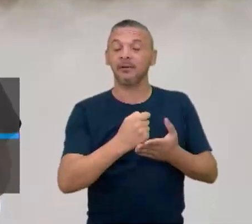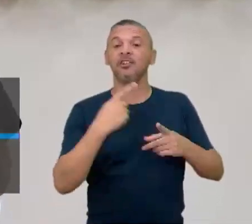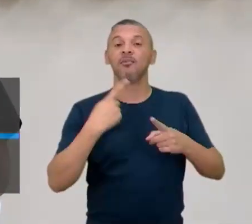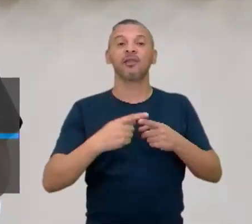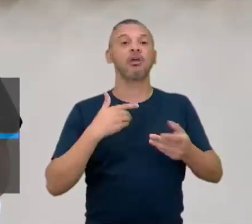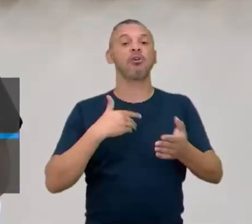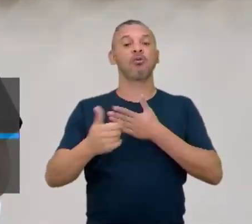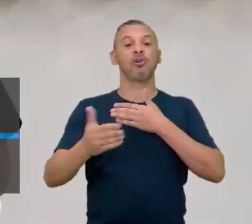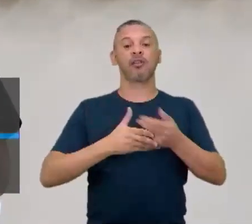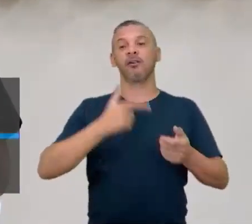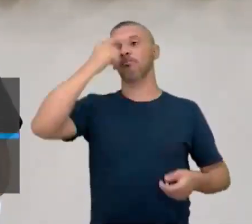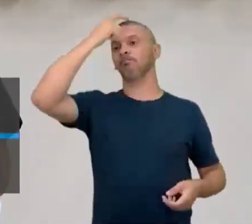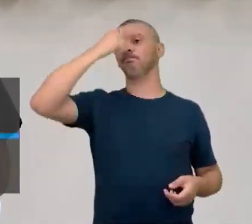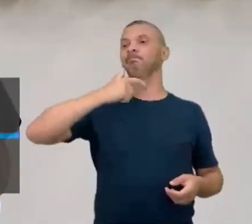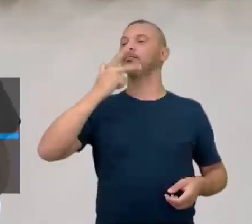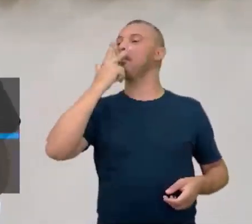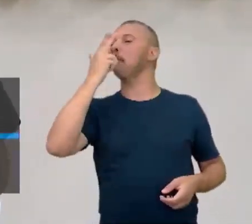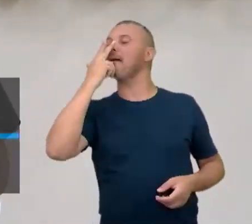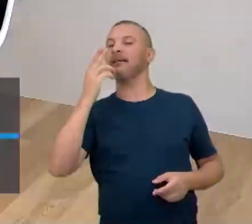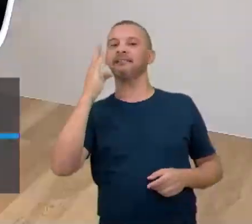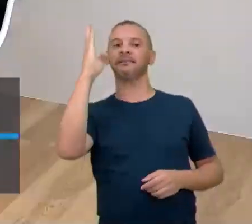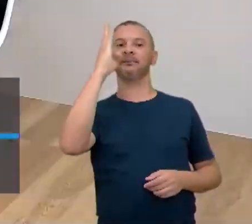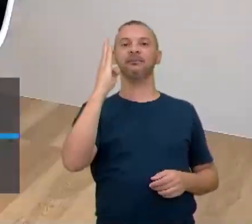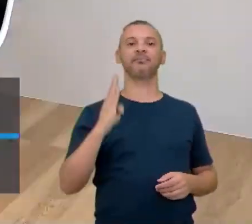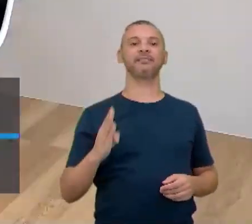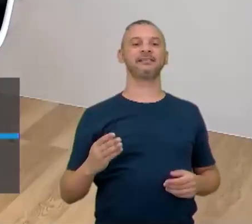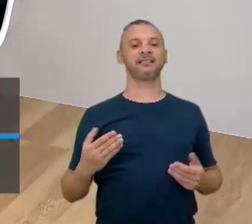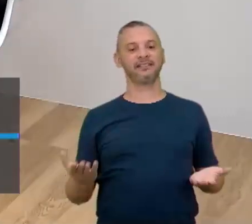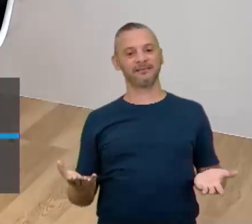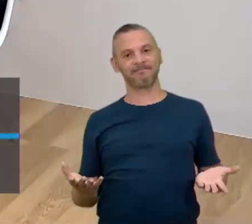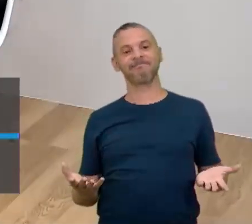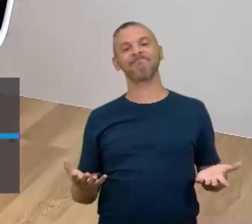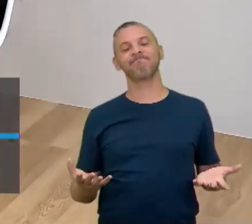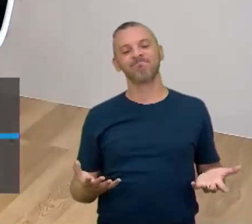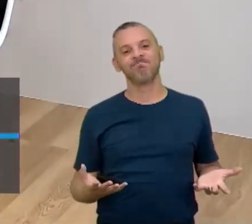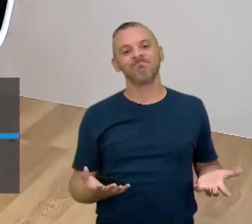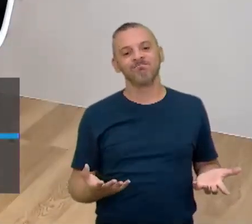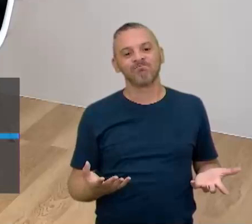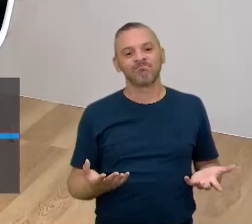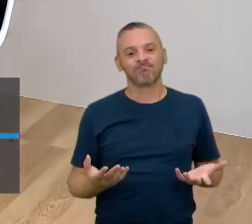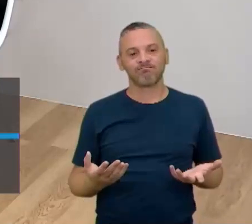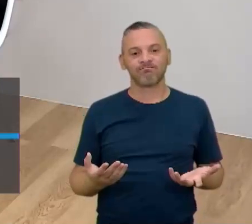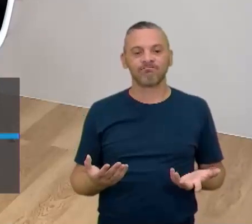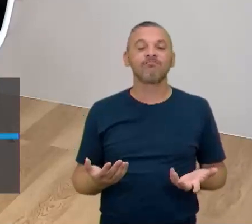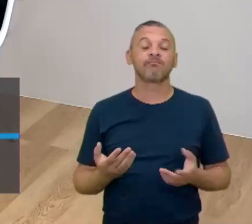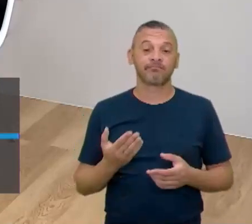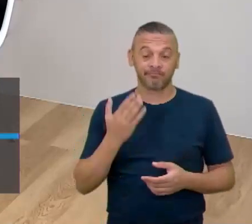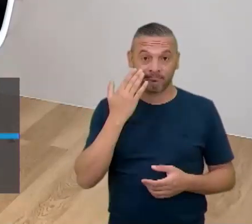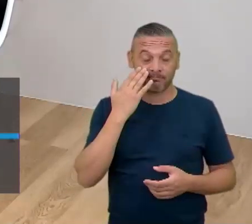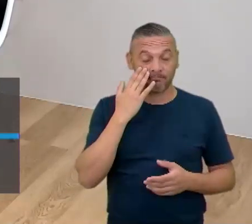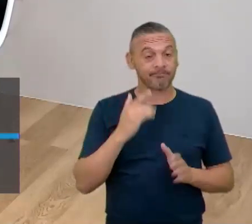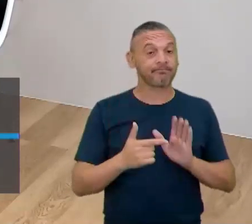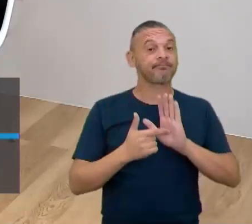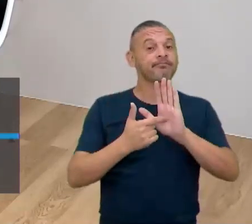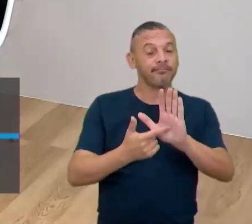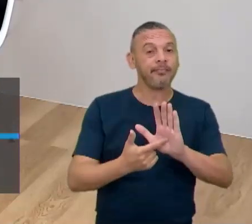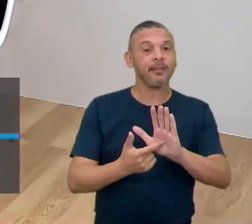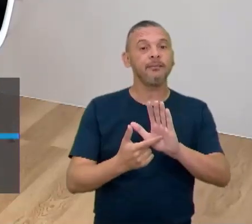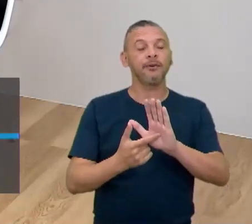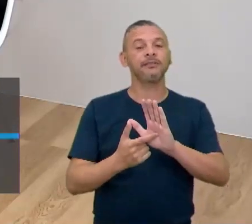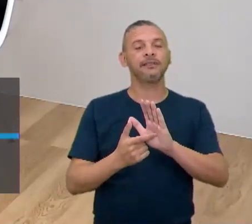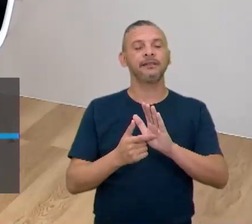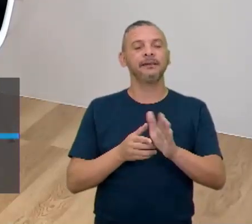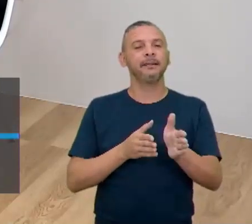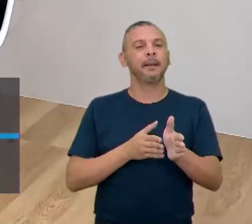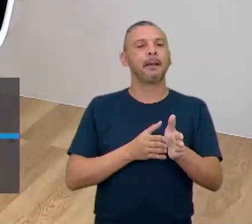por brasileiro. Boa! Essa aí, triste para quem é roubado, mas de alguma forma reflete esse